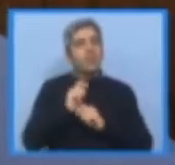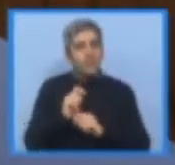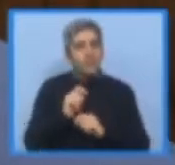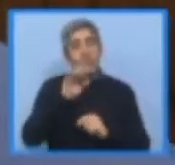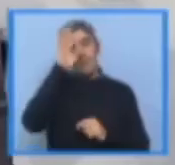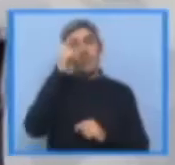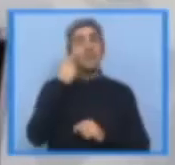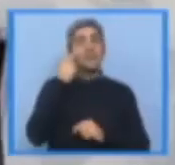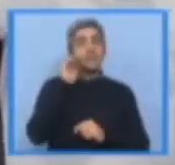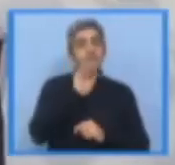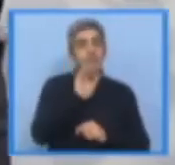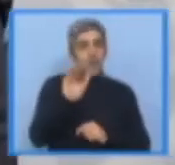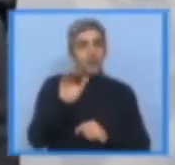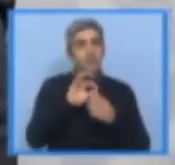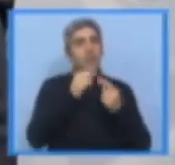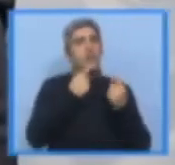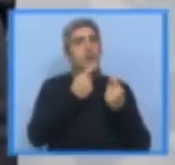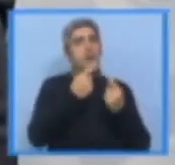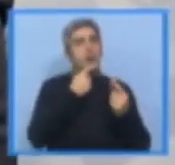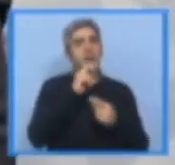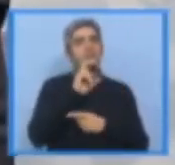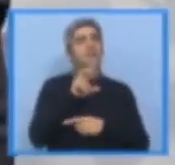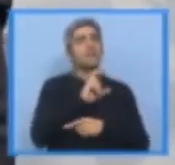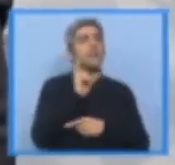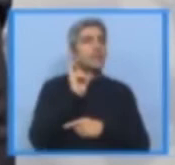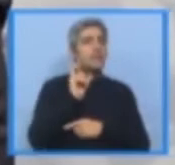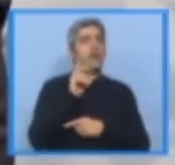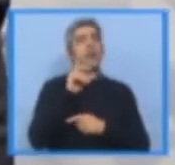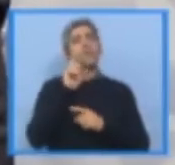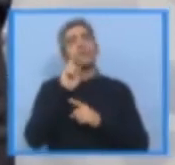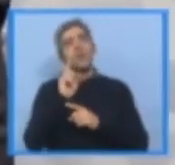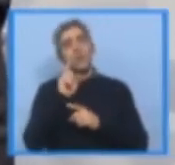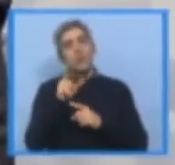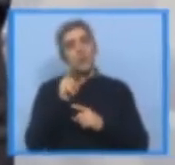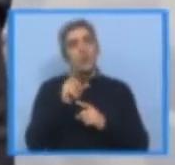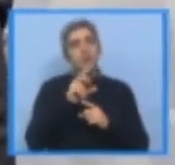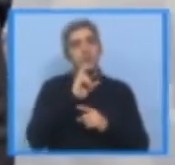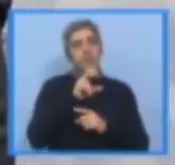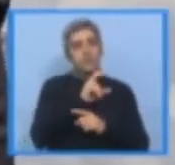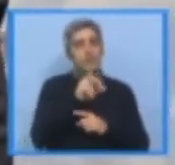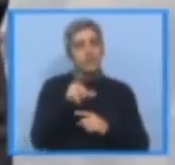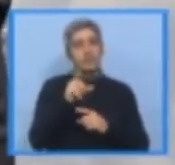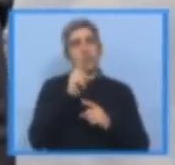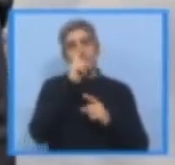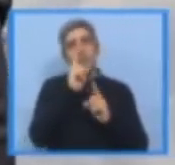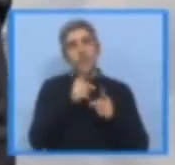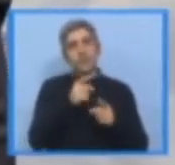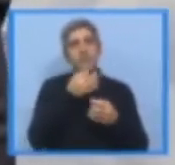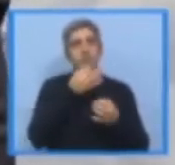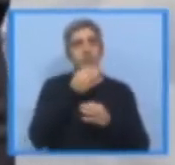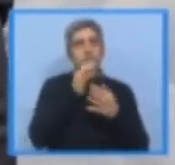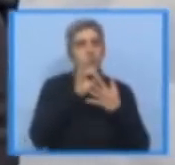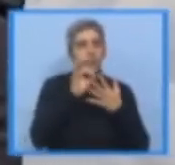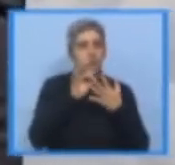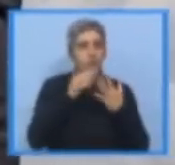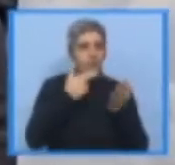e até no diálogo da serpente com a mulher, do facto de a mentira começa por utilizar